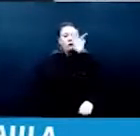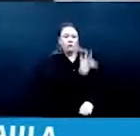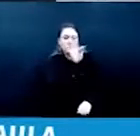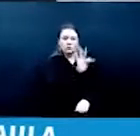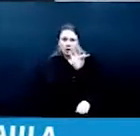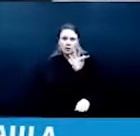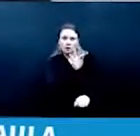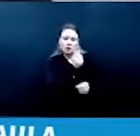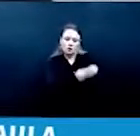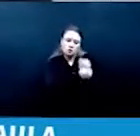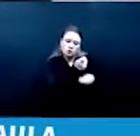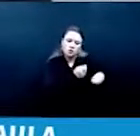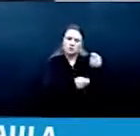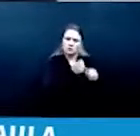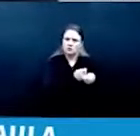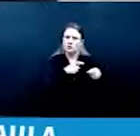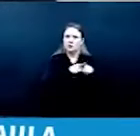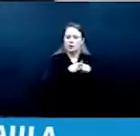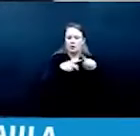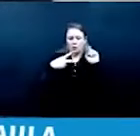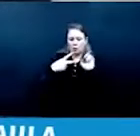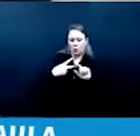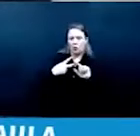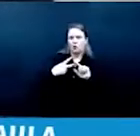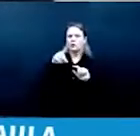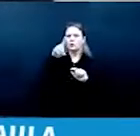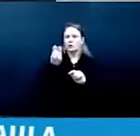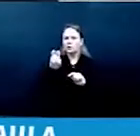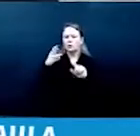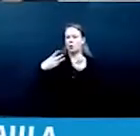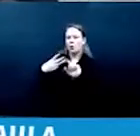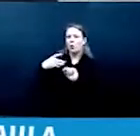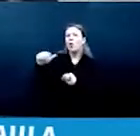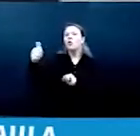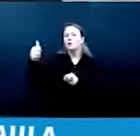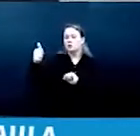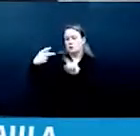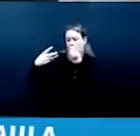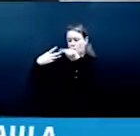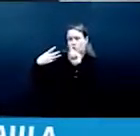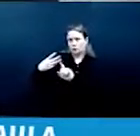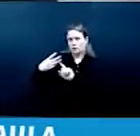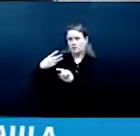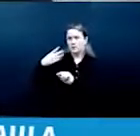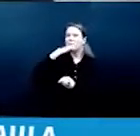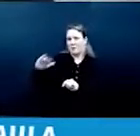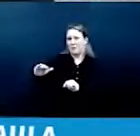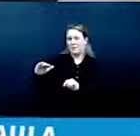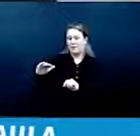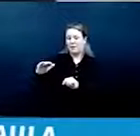Bernardo, o Bruno é o mais velho, de 20, o Bernardo de 15 e o Benício de 11. E o de 15 e o de 11 gostam do